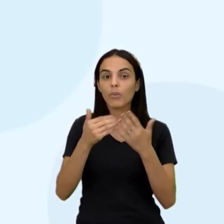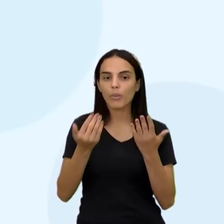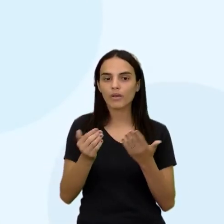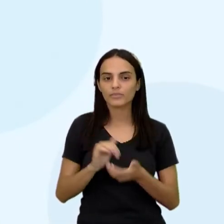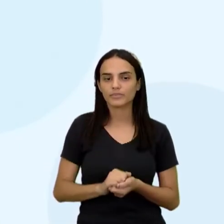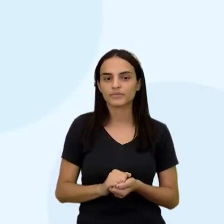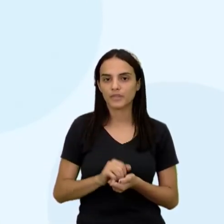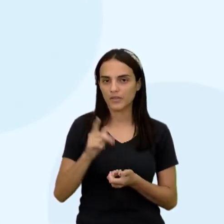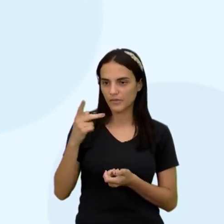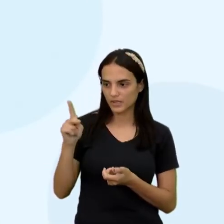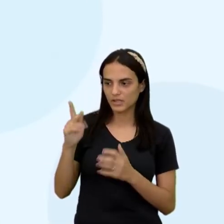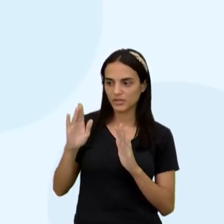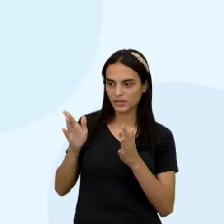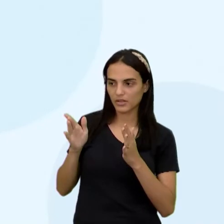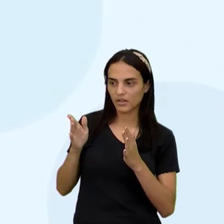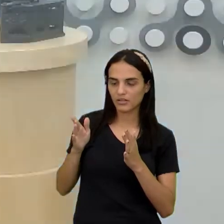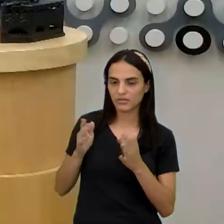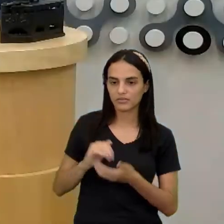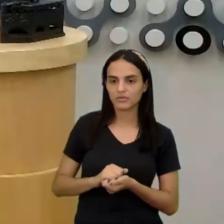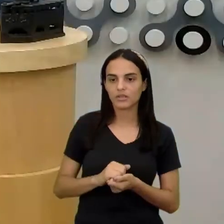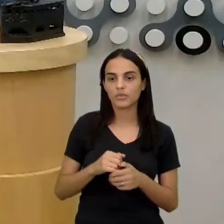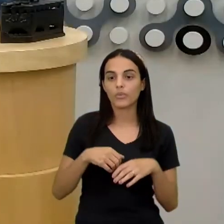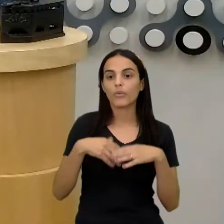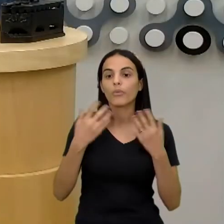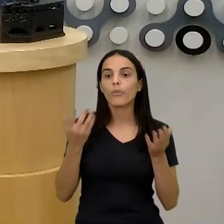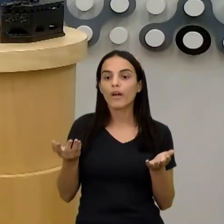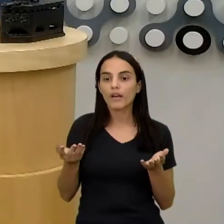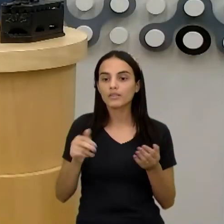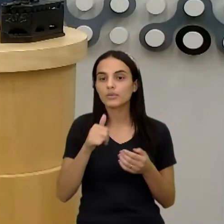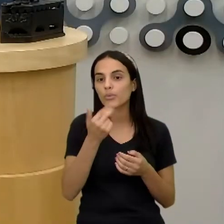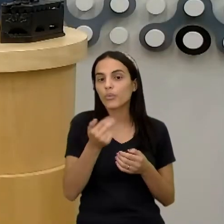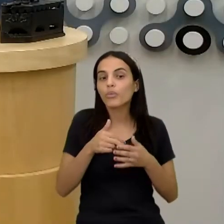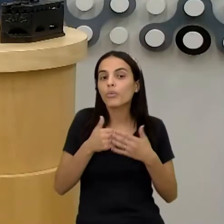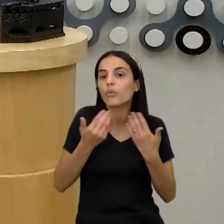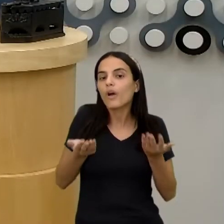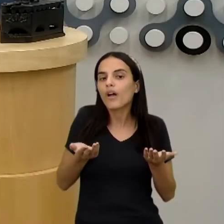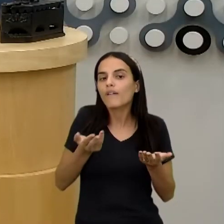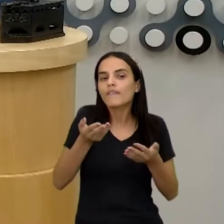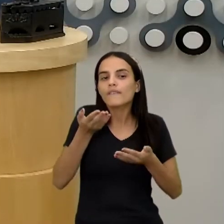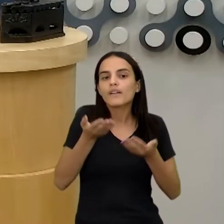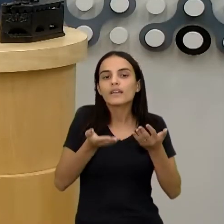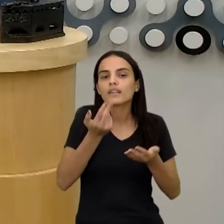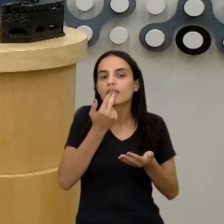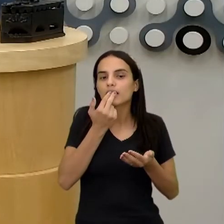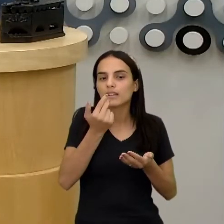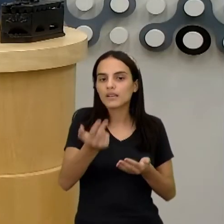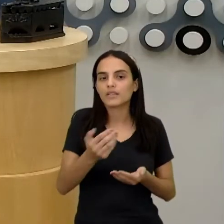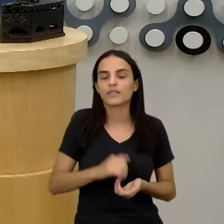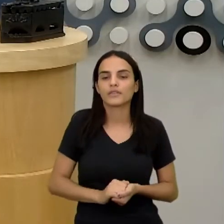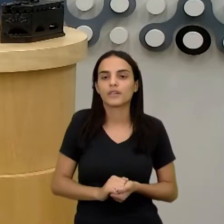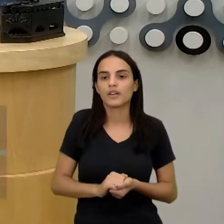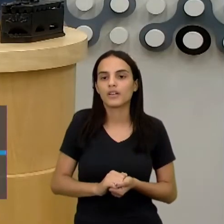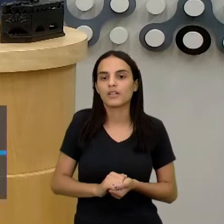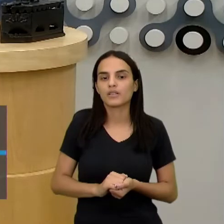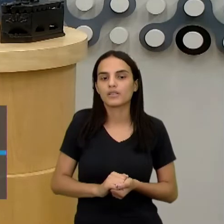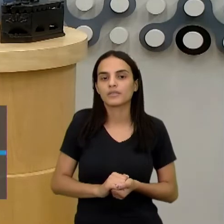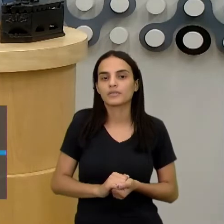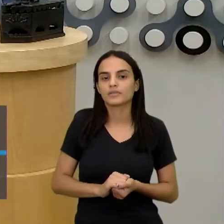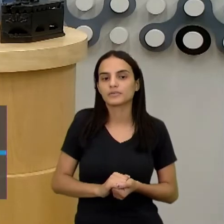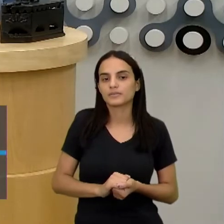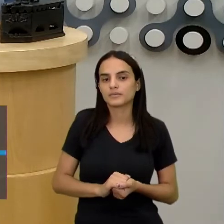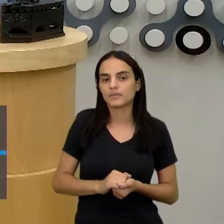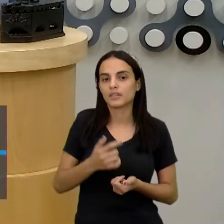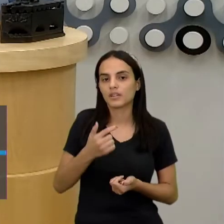Você, Jana, você costuma utilizar quais ou qual variedade aí linguística? Linguística, bom. Mais formal, informal? Quando